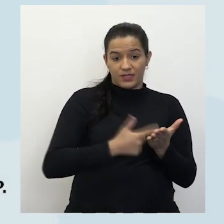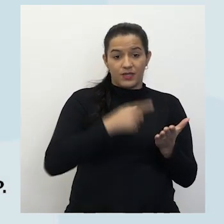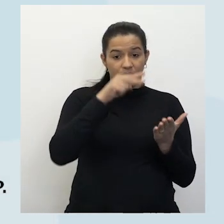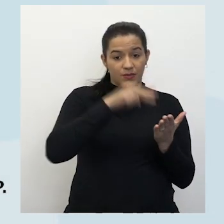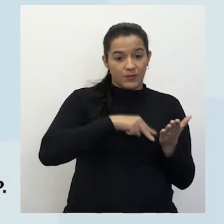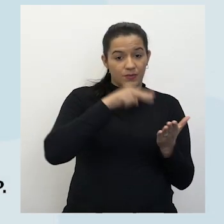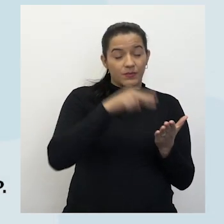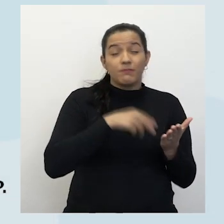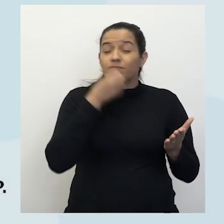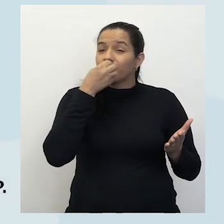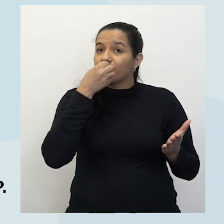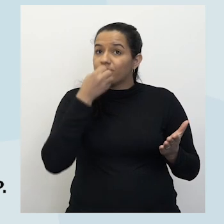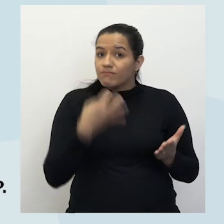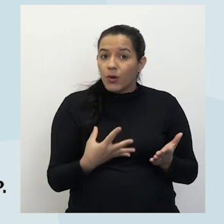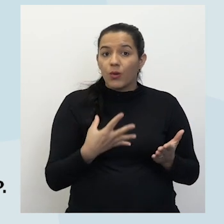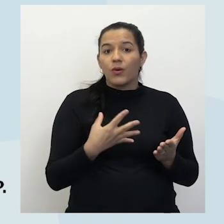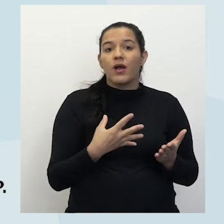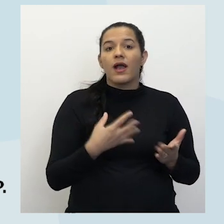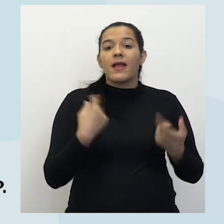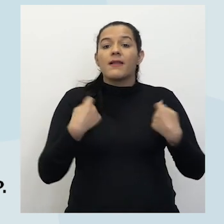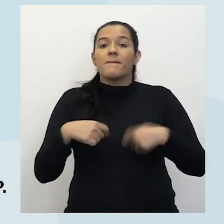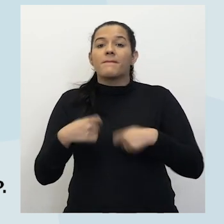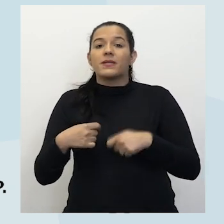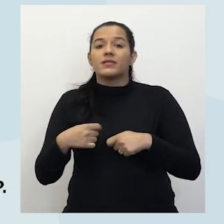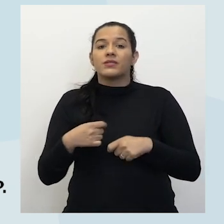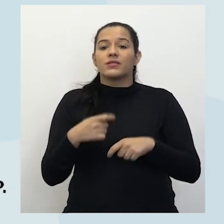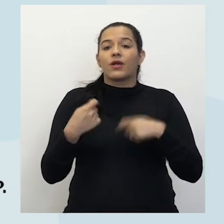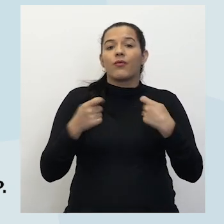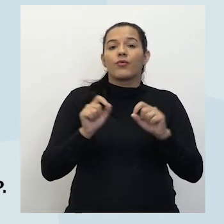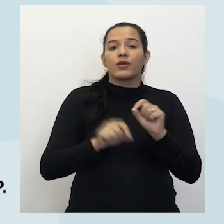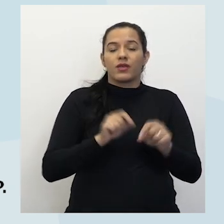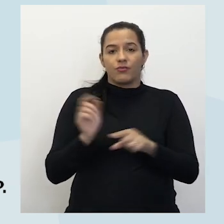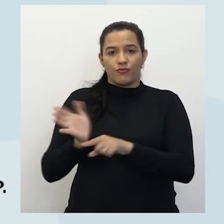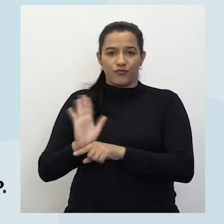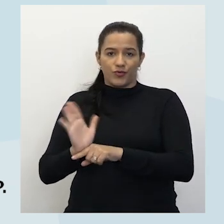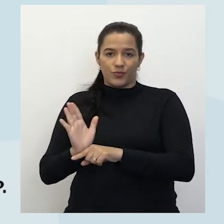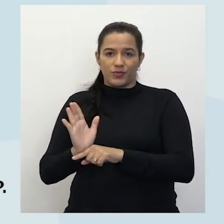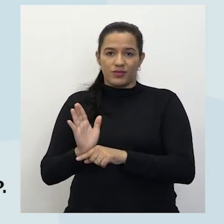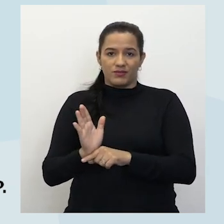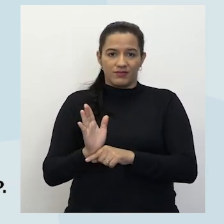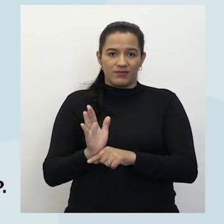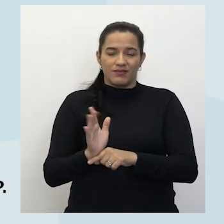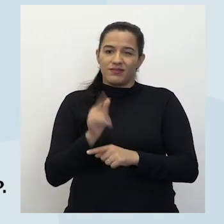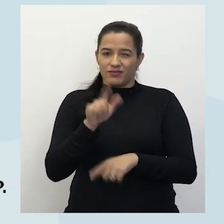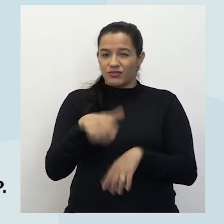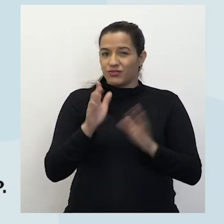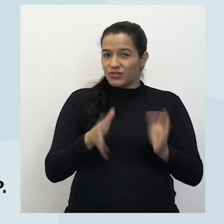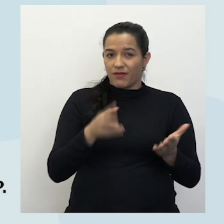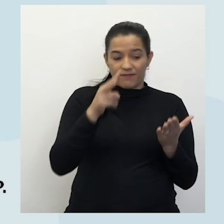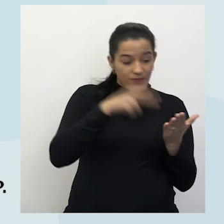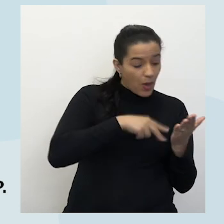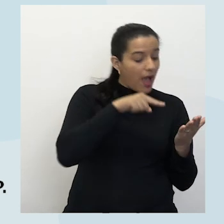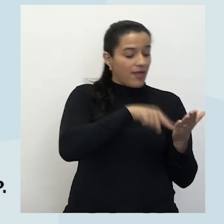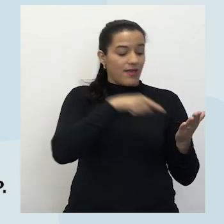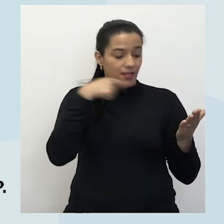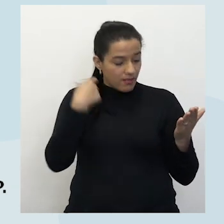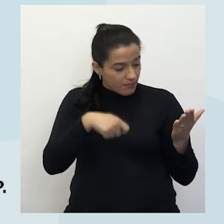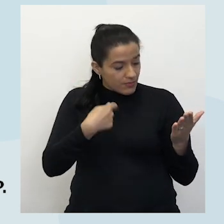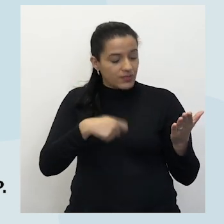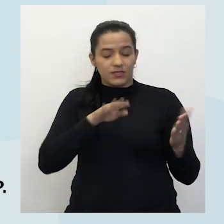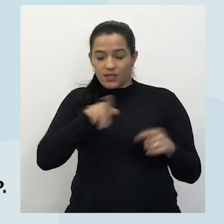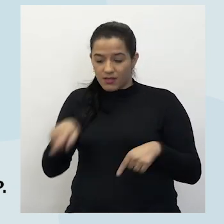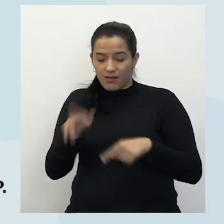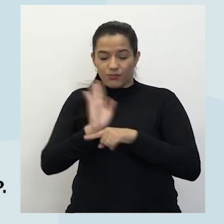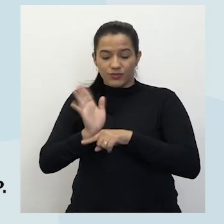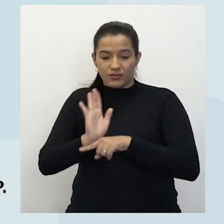tão interessante que achou que ele merecia ganhar uma versão cinematográfica? Você deve ter um na ponta da língua, professor. Algum livro? Tem Qual, sim. mano? Tem um